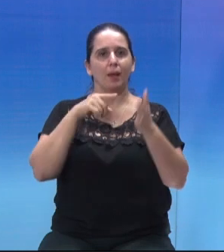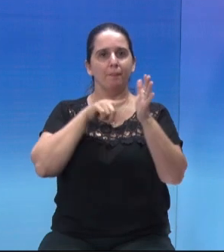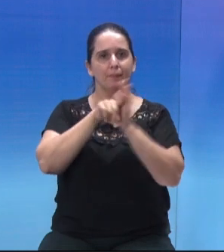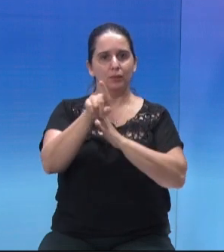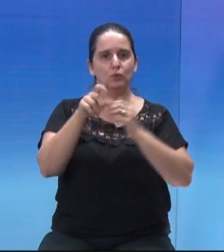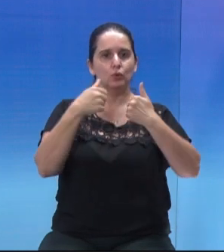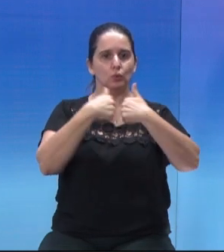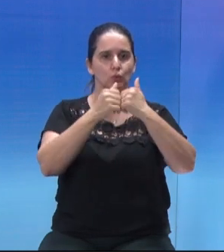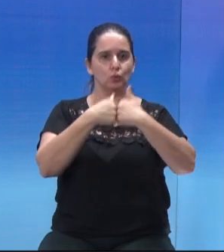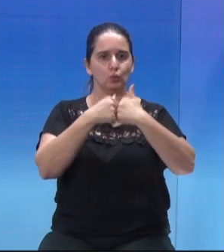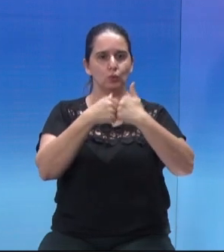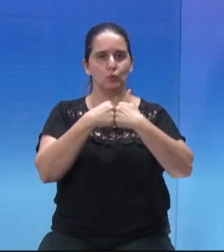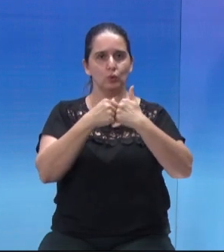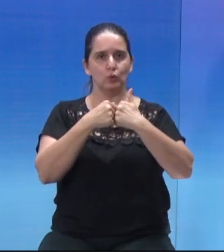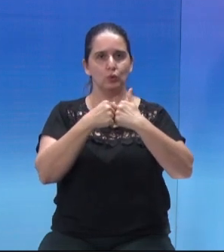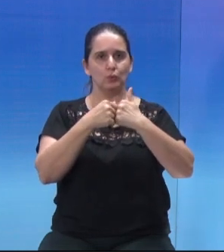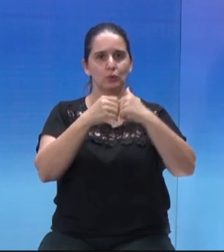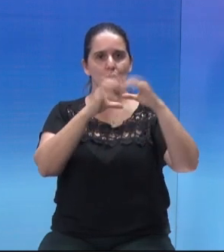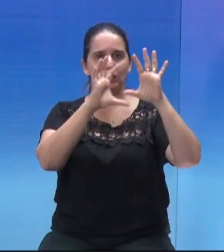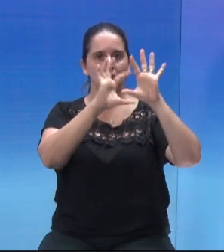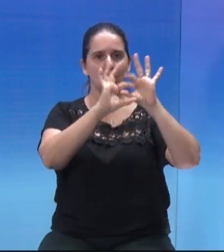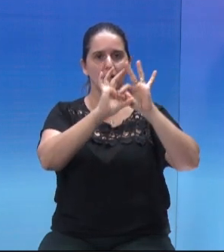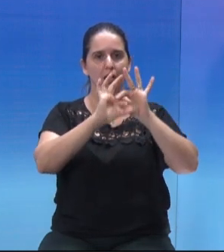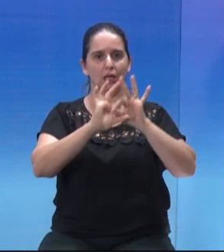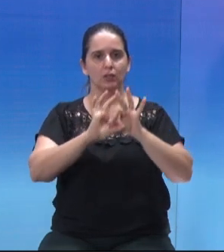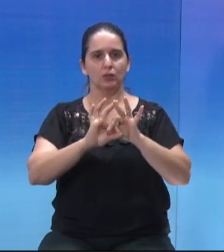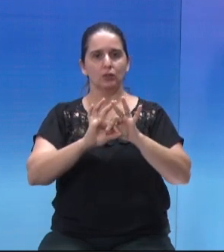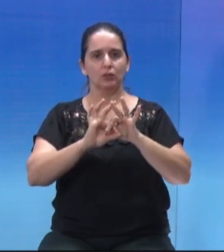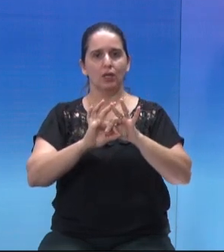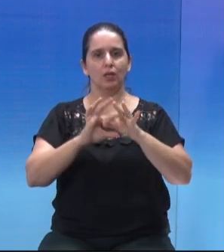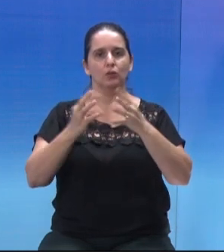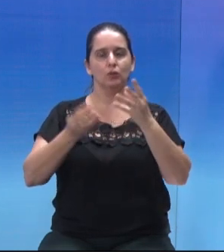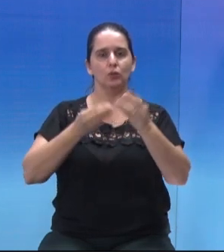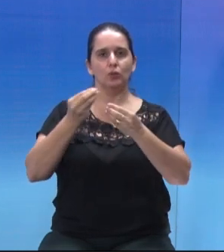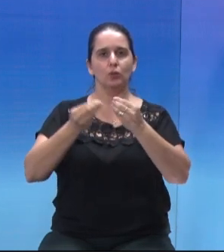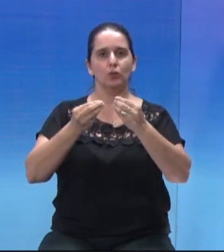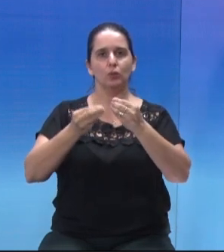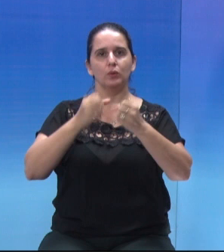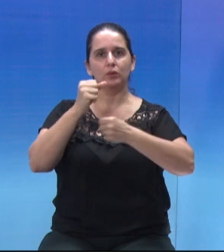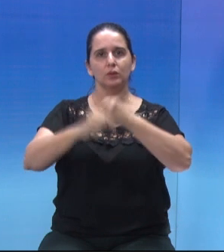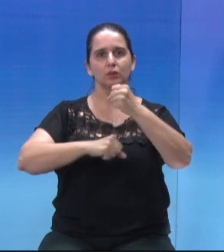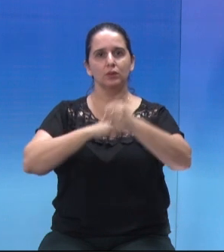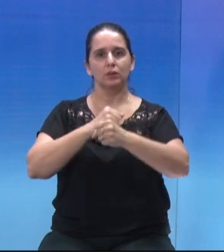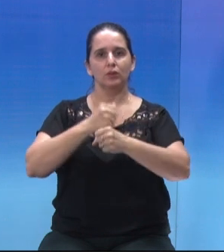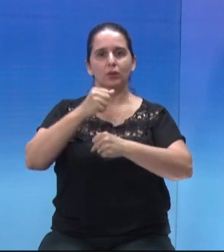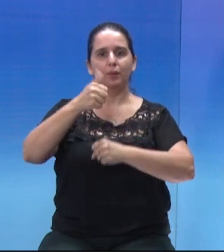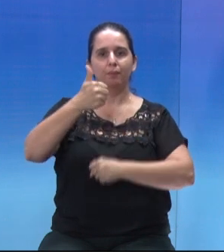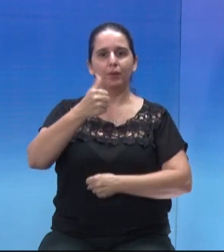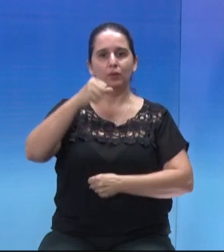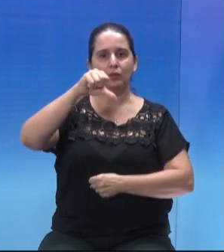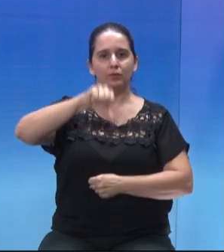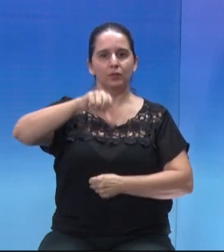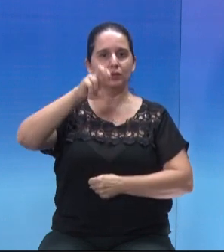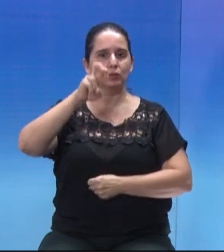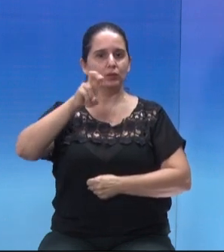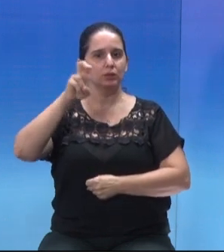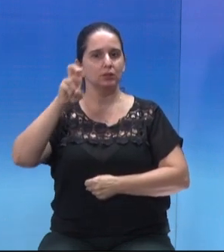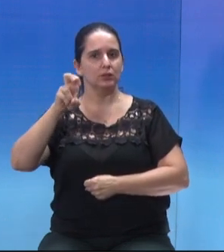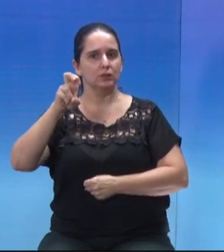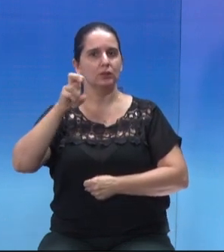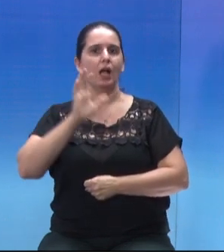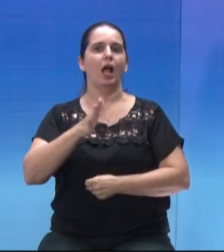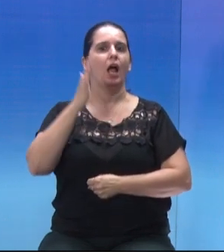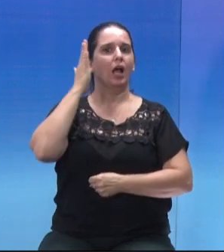Esse ônibus relaciona ao ato praticado em 1955. Ah, que bom, então já deu a data pra